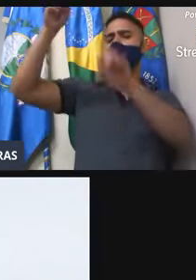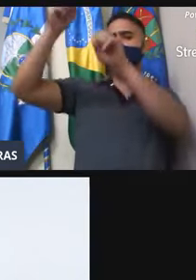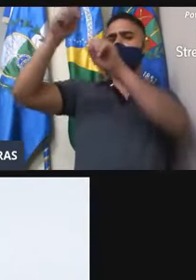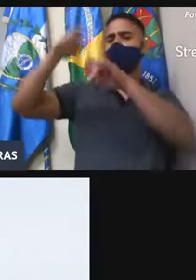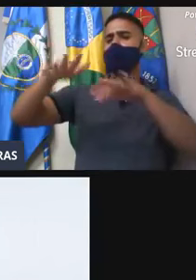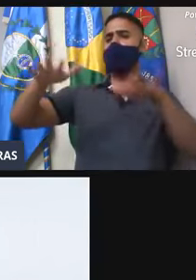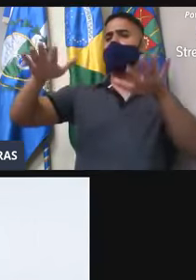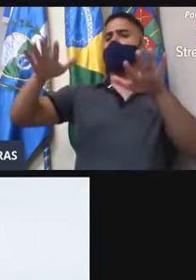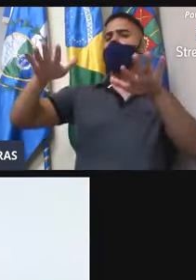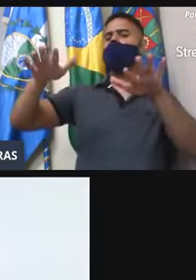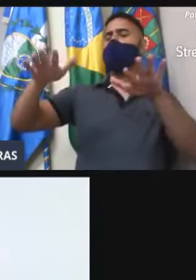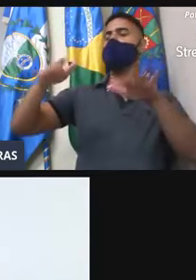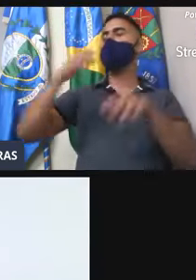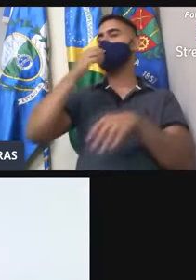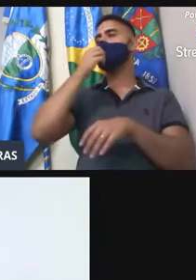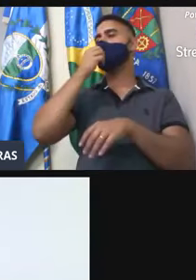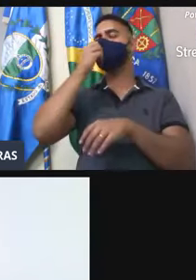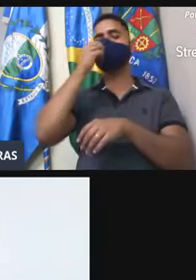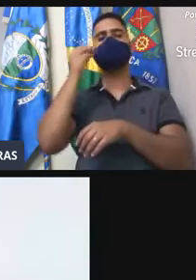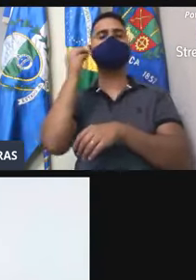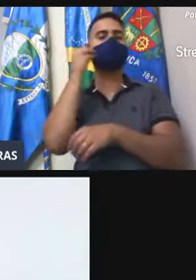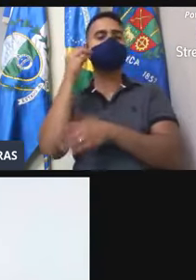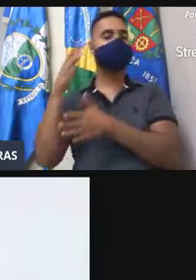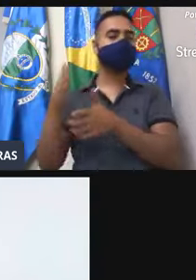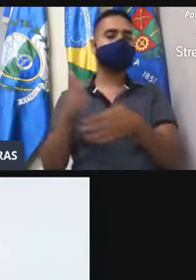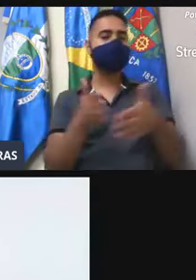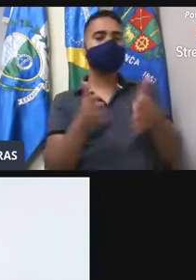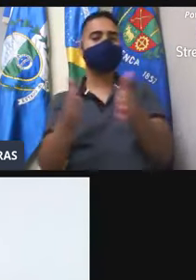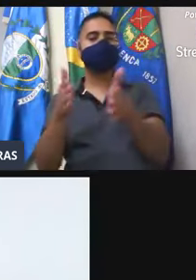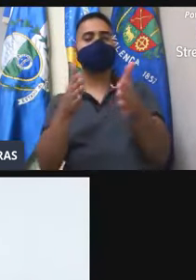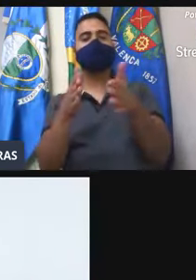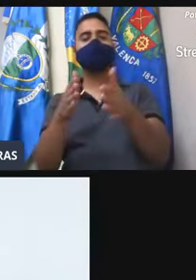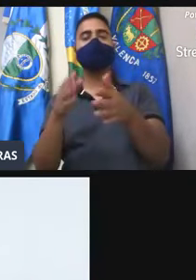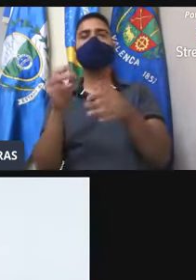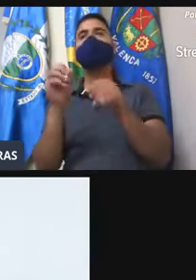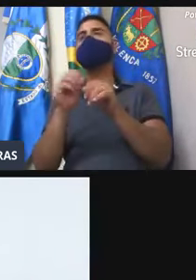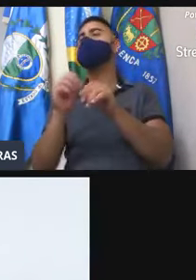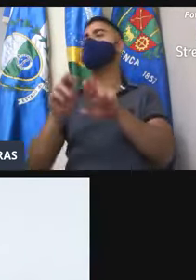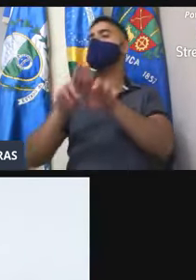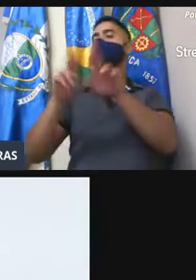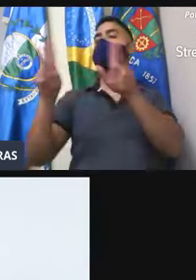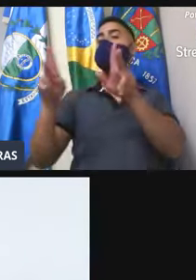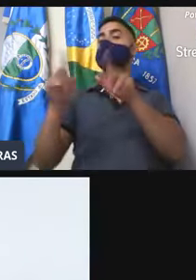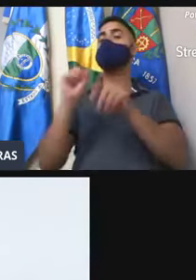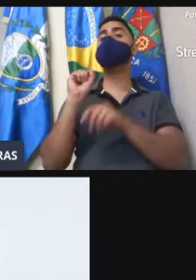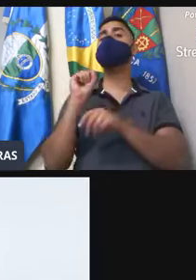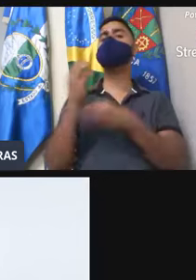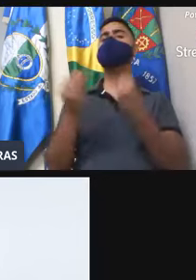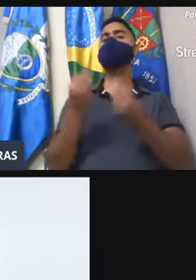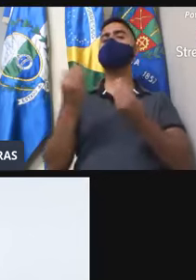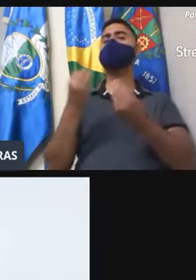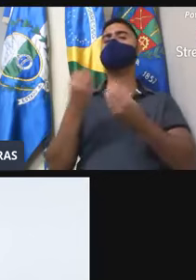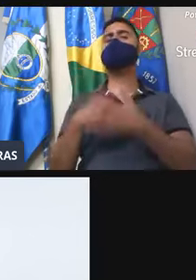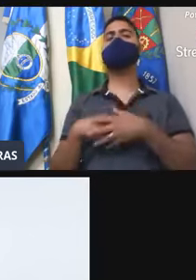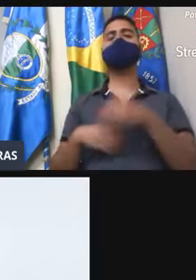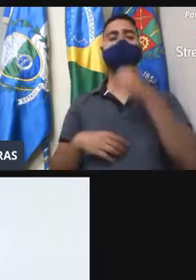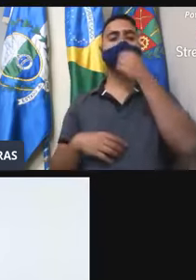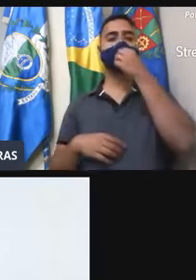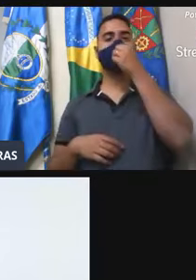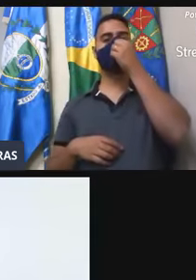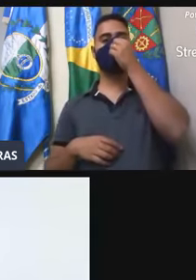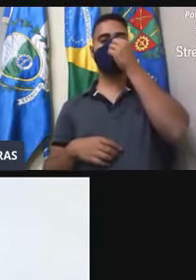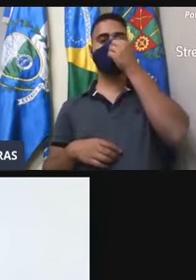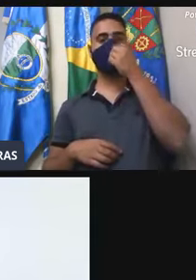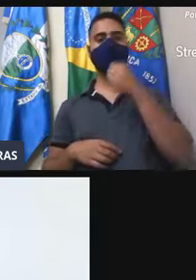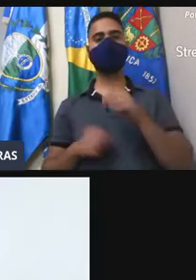ilumina a todos, que a gente sempre busca um caminho. E nós, Celcinho, fizemos diferente, Rafael. Nós nos reunimos